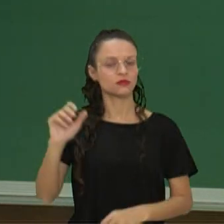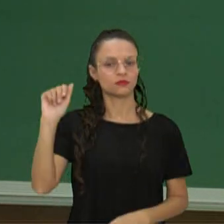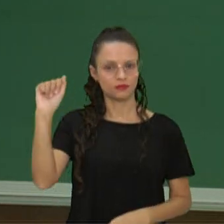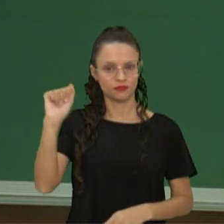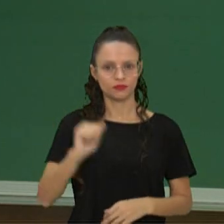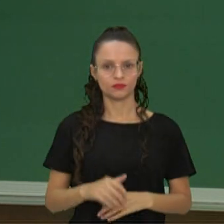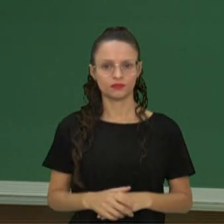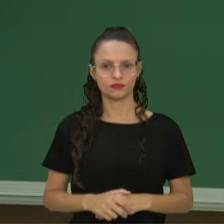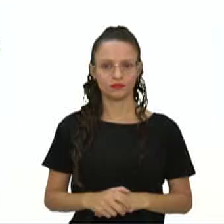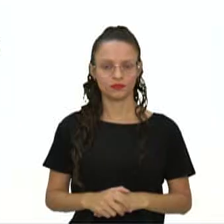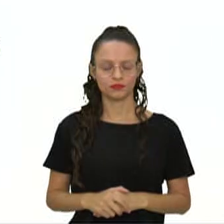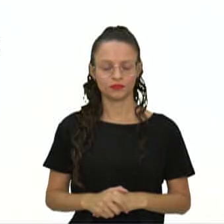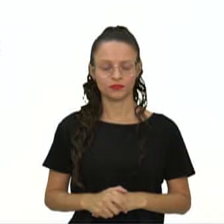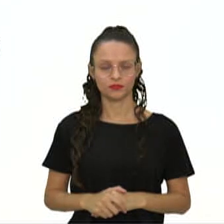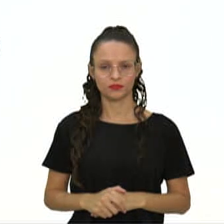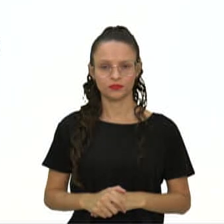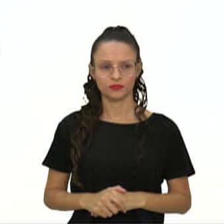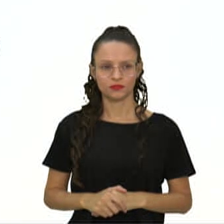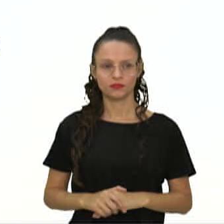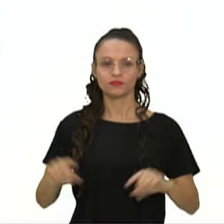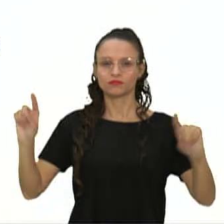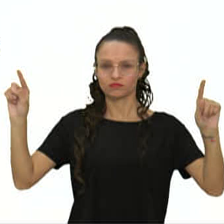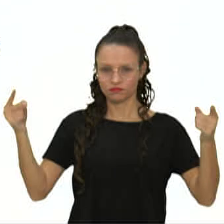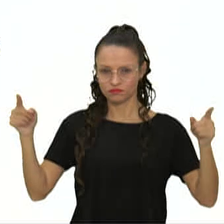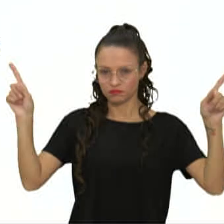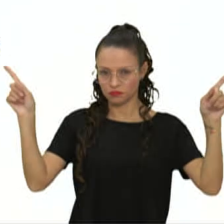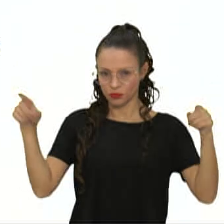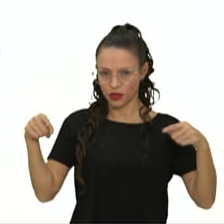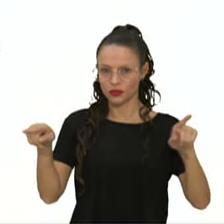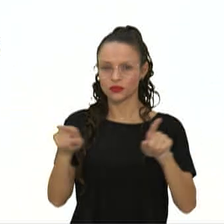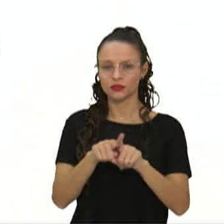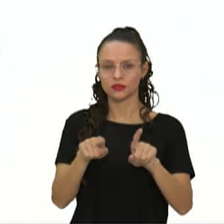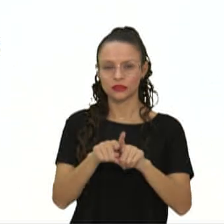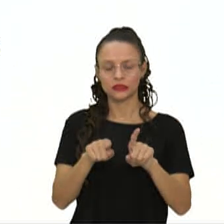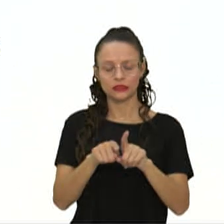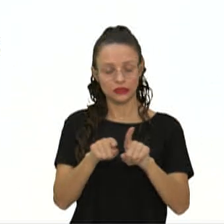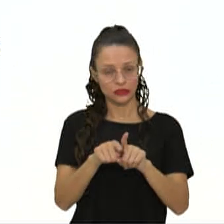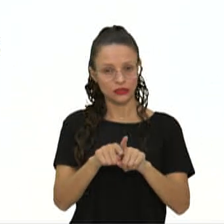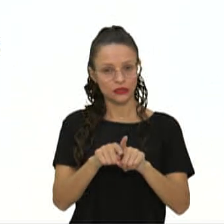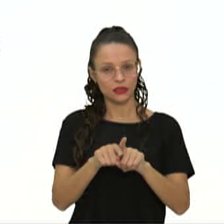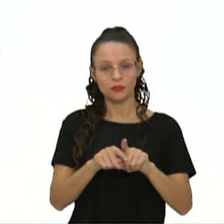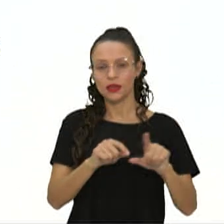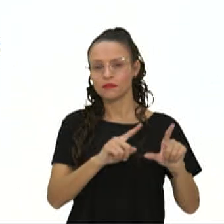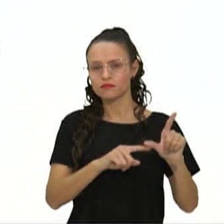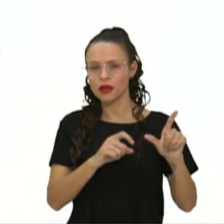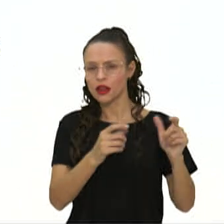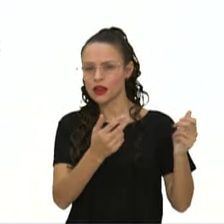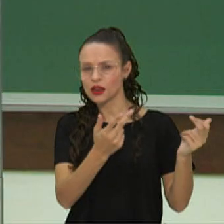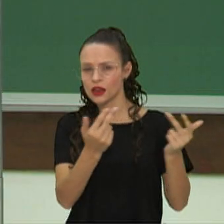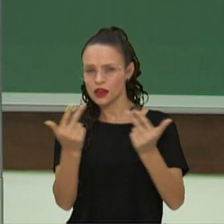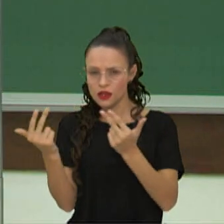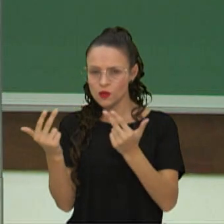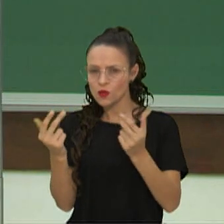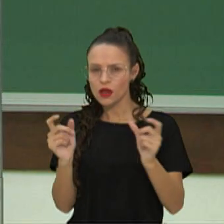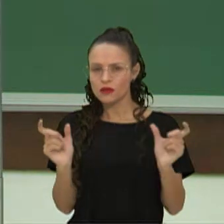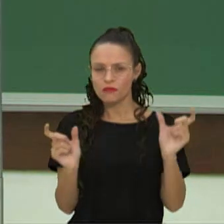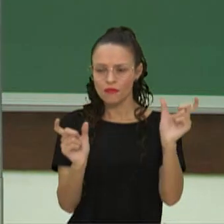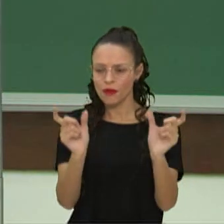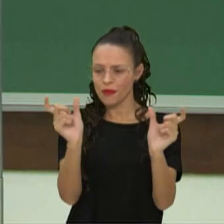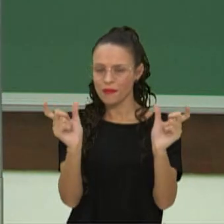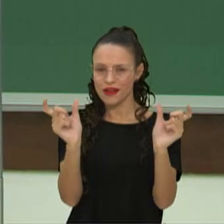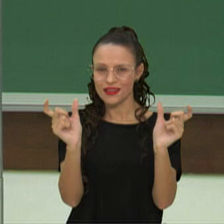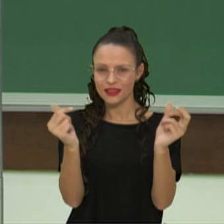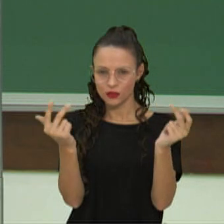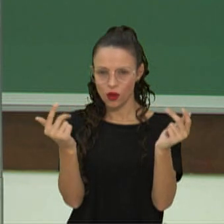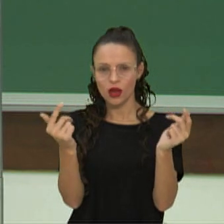A. Eliminar os parênteses usando a regra de sinais e reduzir os termos semelhantes. Beleza? Então, é o que a gente